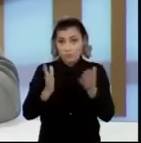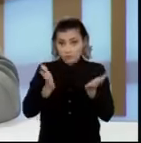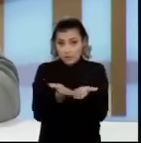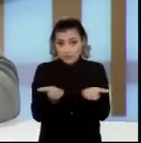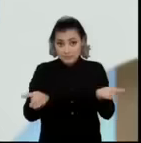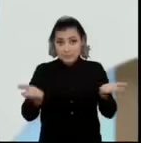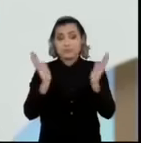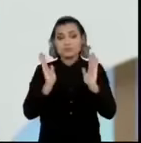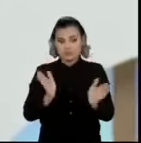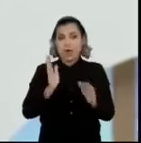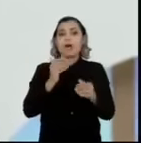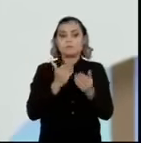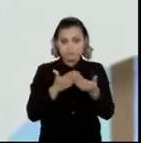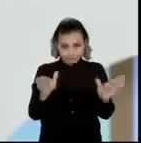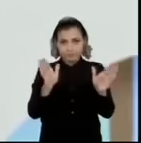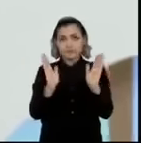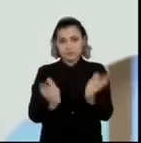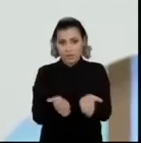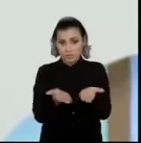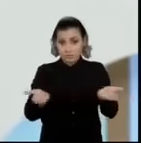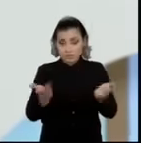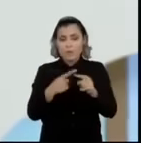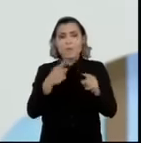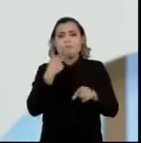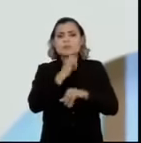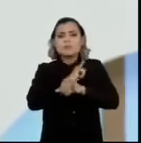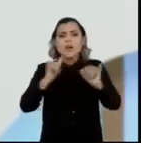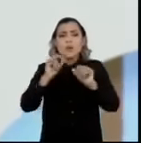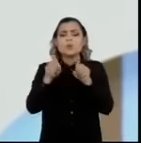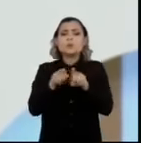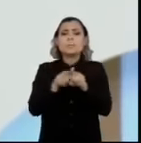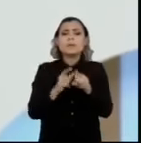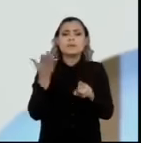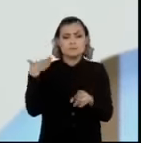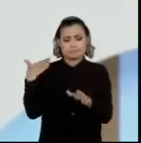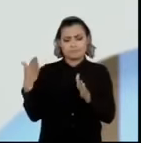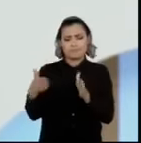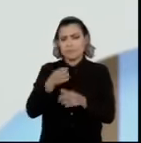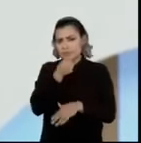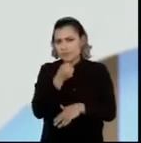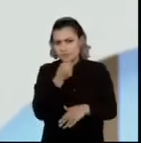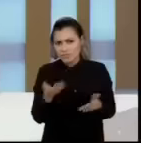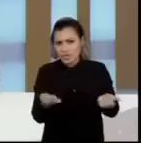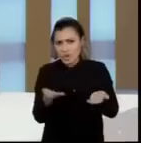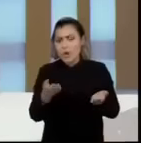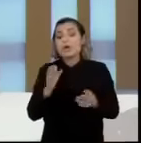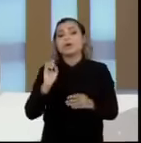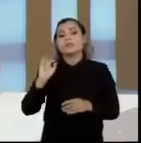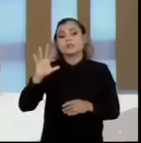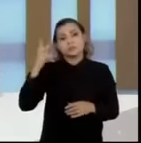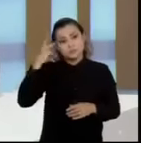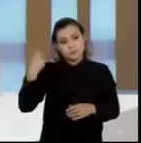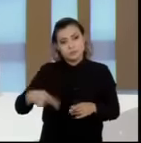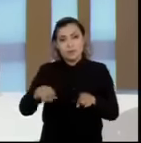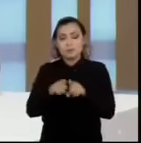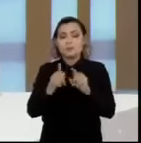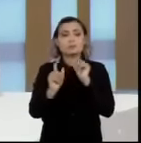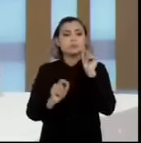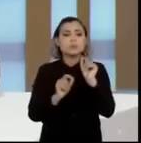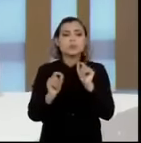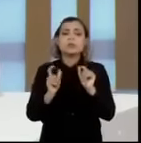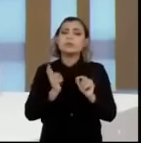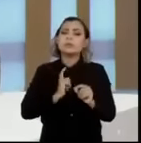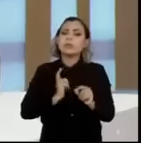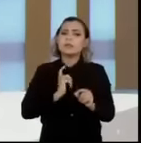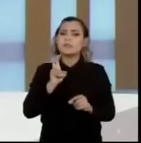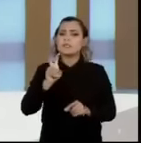o chamamento público, e o que eu queria... O senhor falou em alguns momentos, acho que até nessa entrevista que deu para o Estadão, que já exige, que